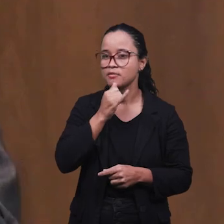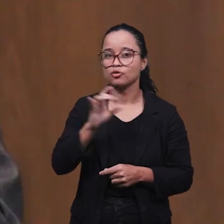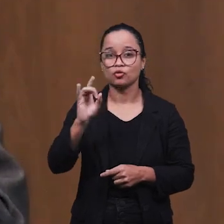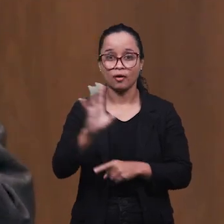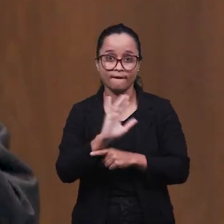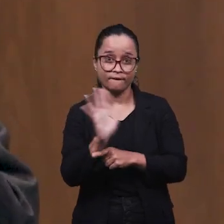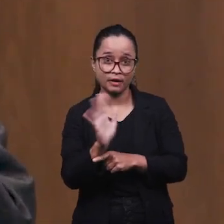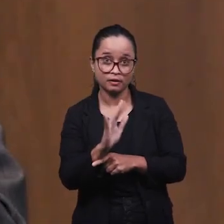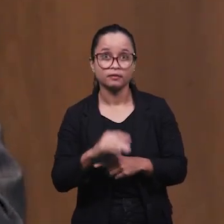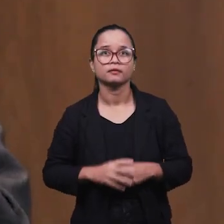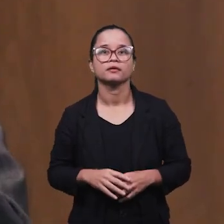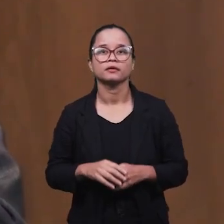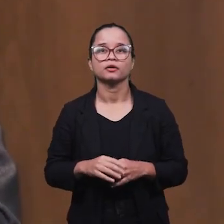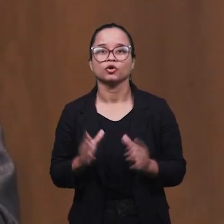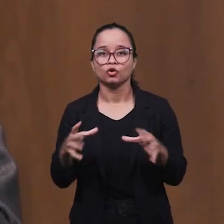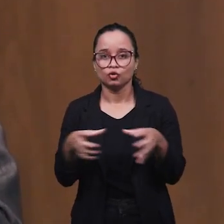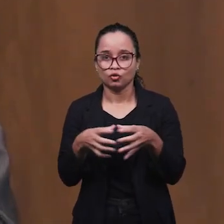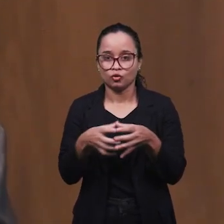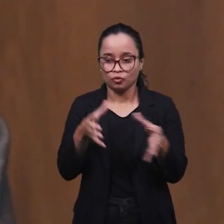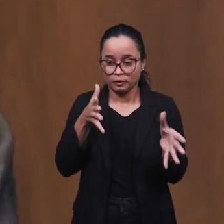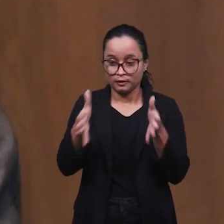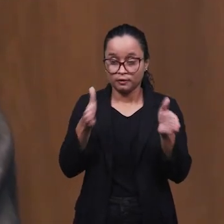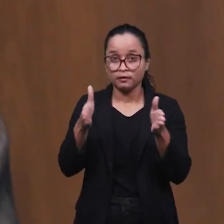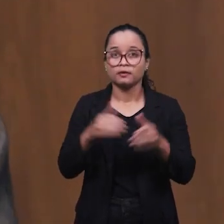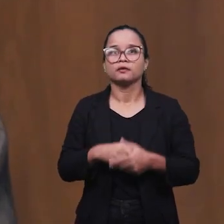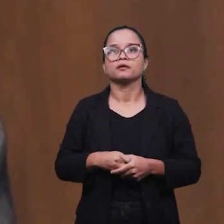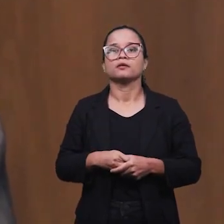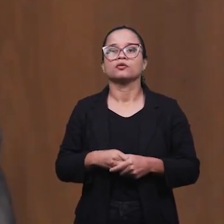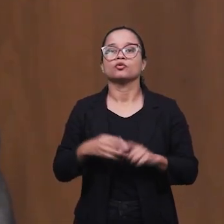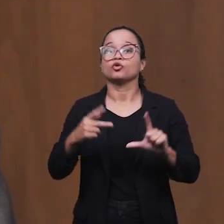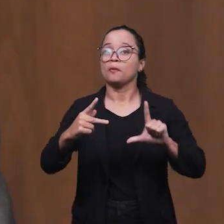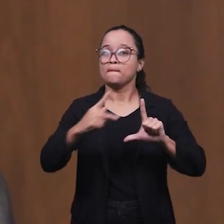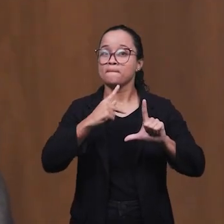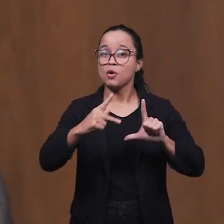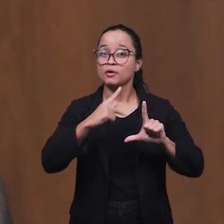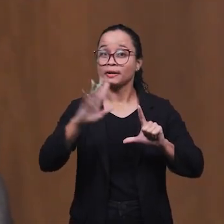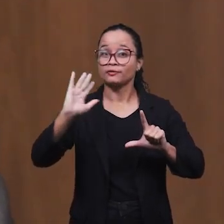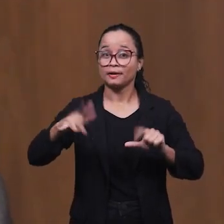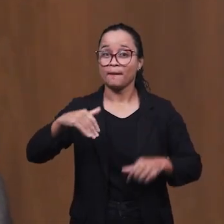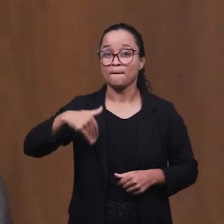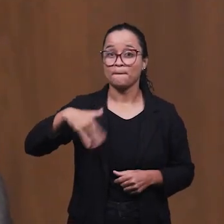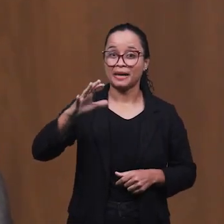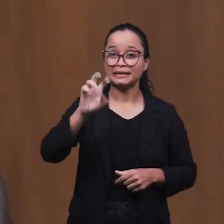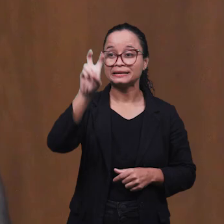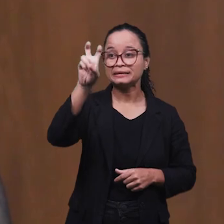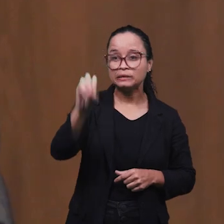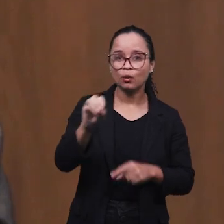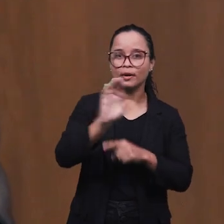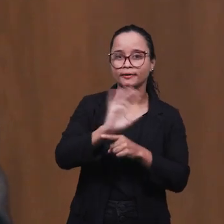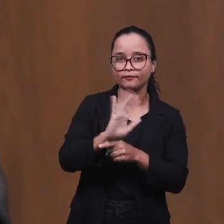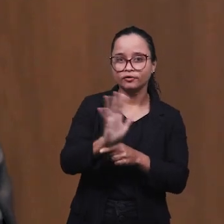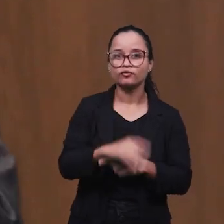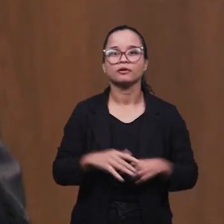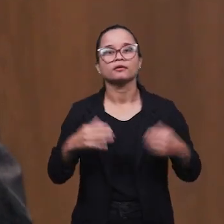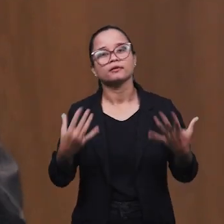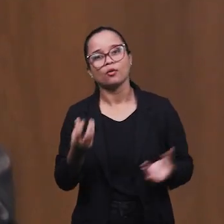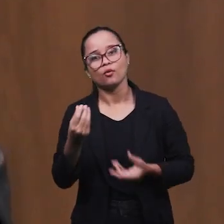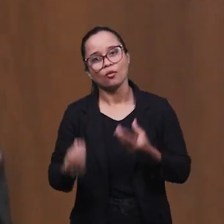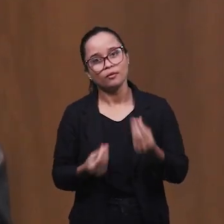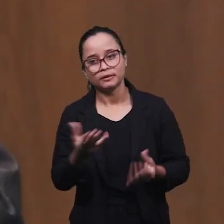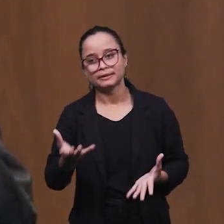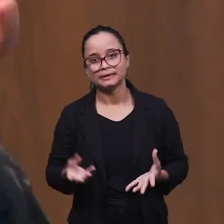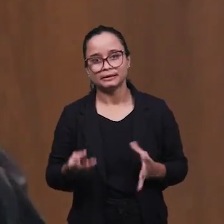de vídeos do grupo de acessibilidade, o nosso portal já recebeu mais de 50 vídeos. E nós não temos como